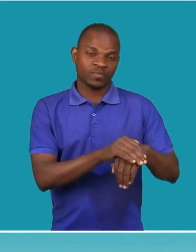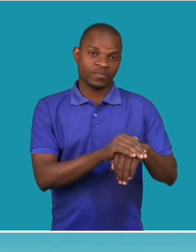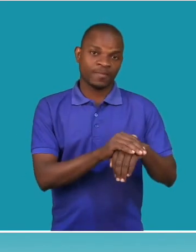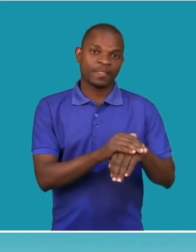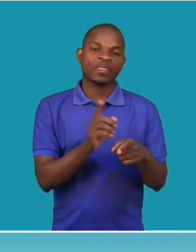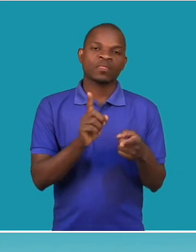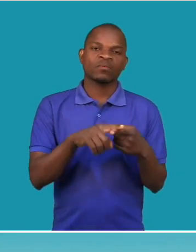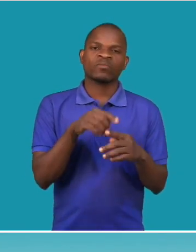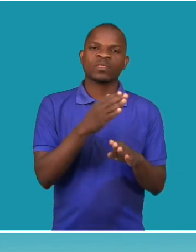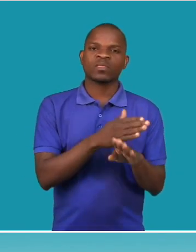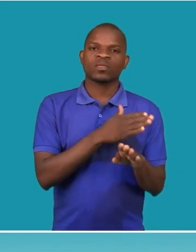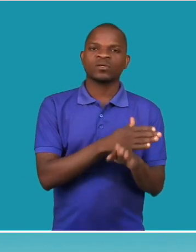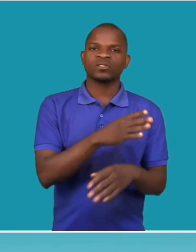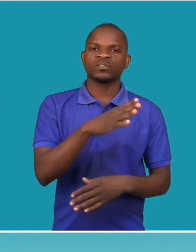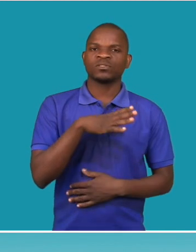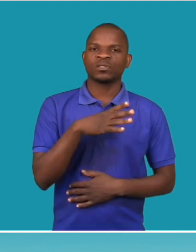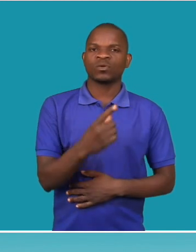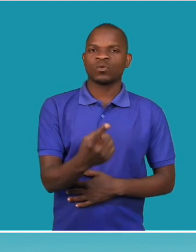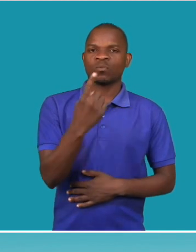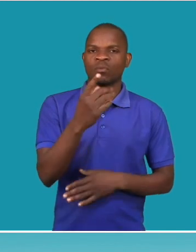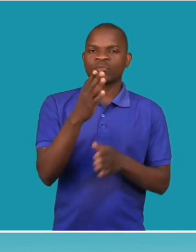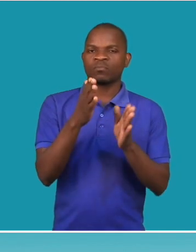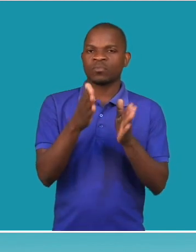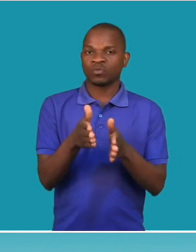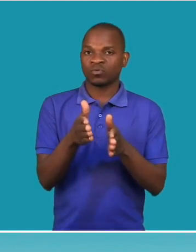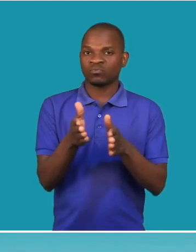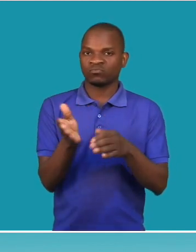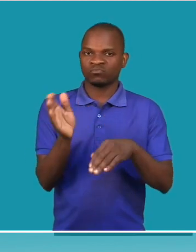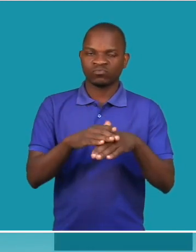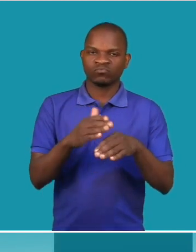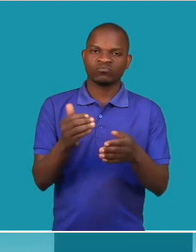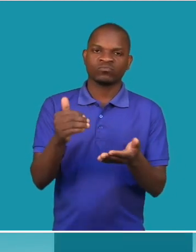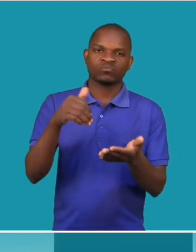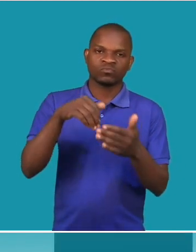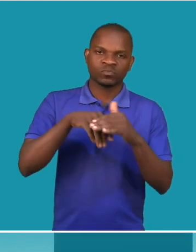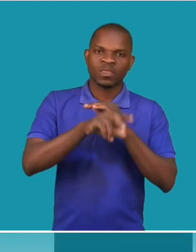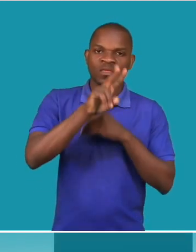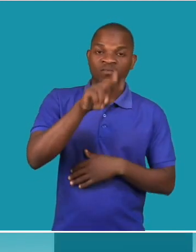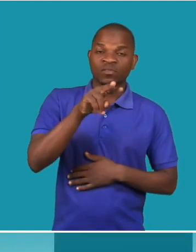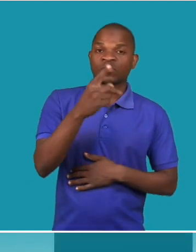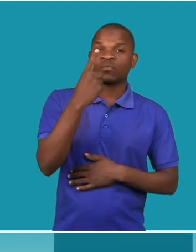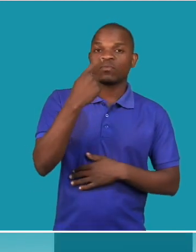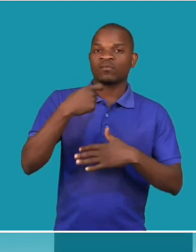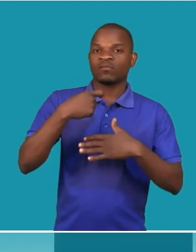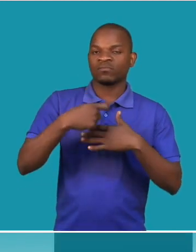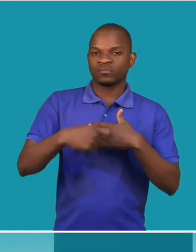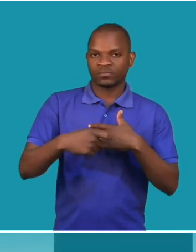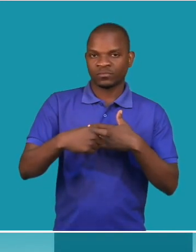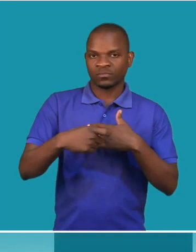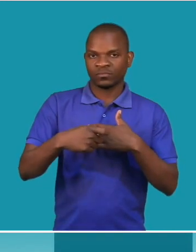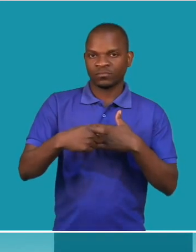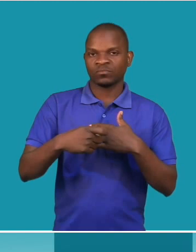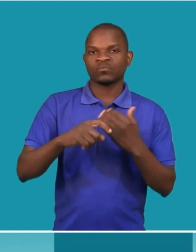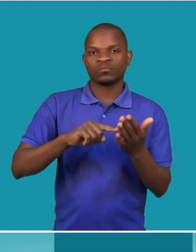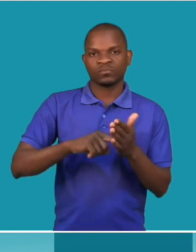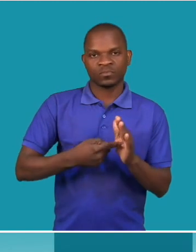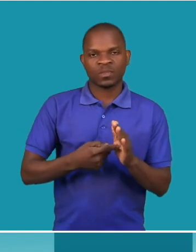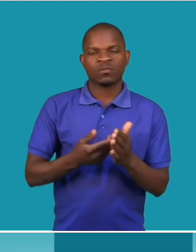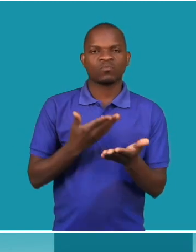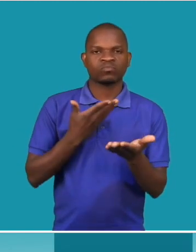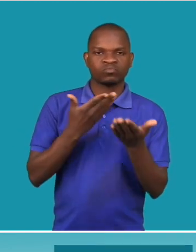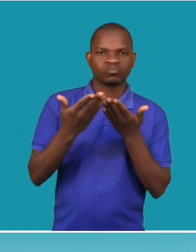início, tínhamos um que é um pedopsiquiatra, faz-nos aqui a visita uma vez por semana, só para ver as crianças, mas